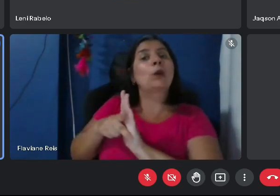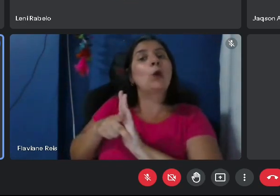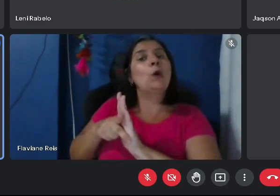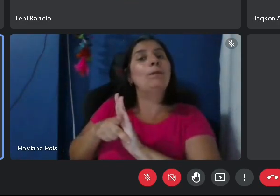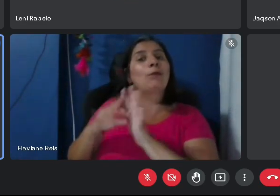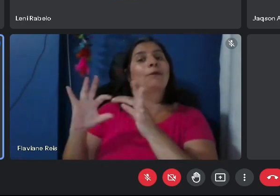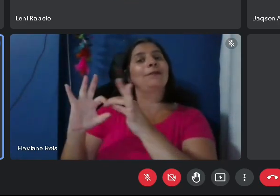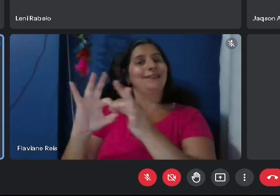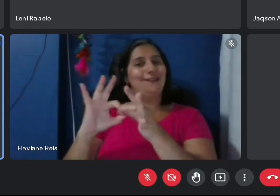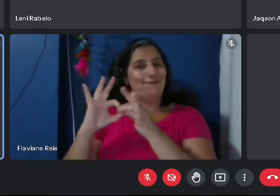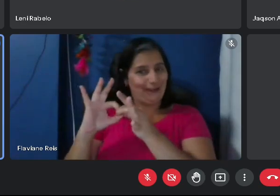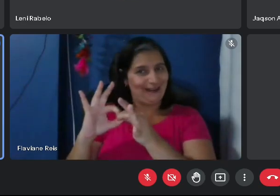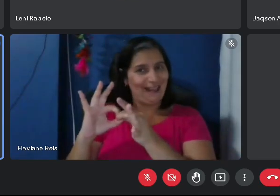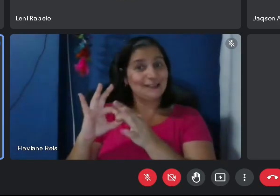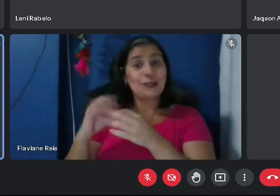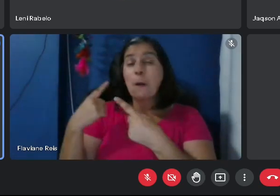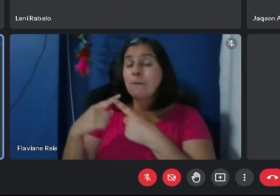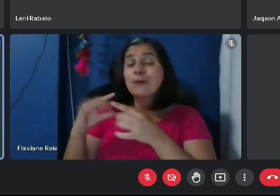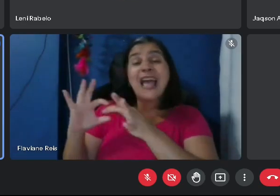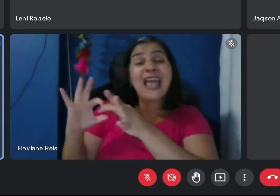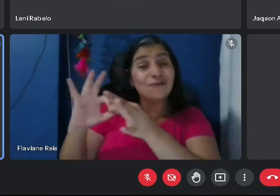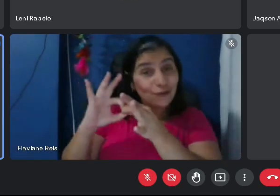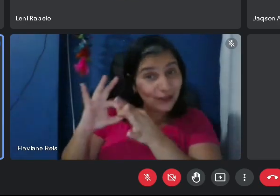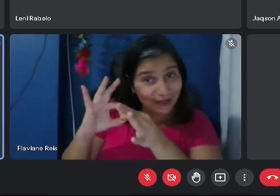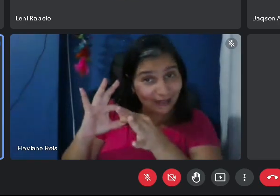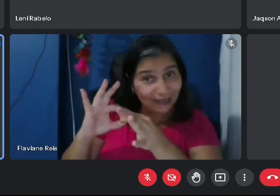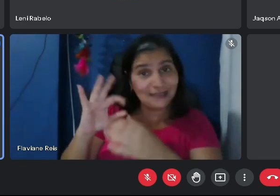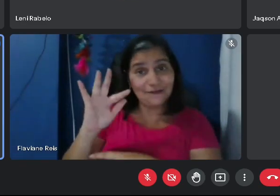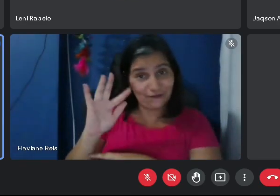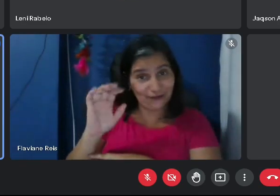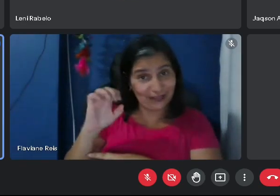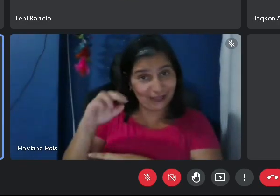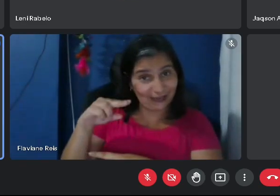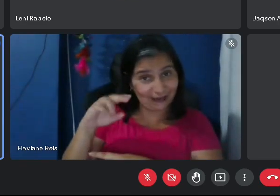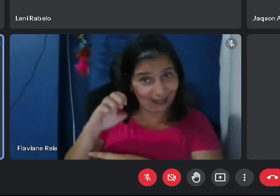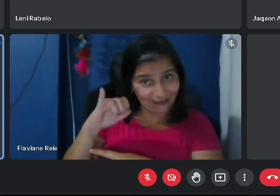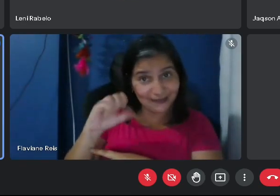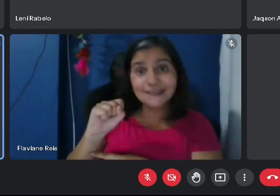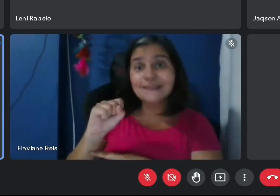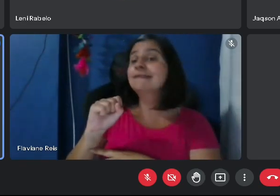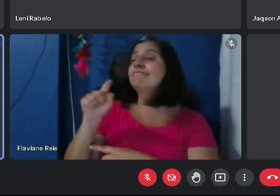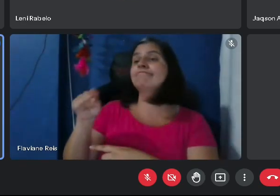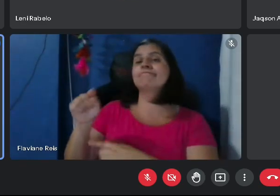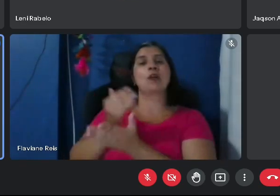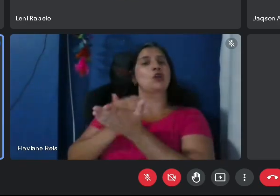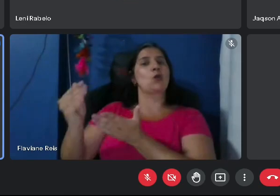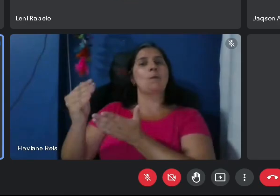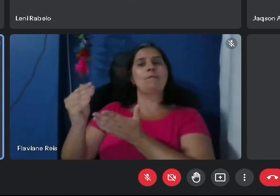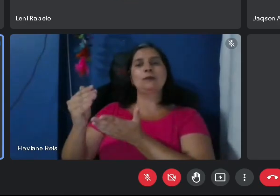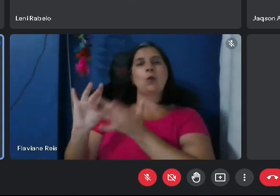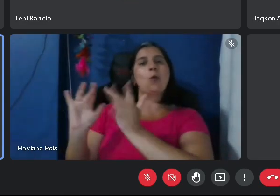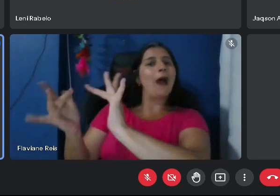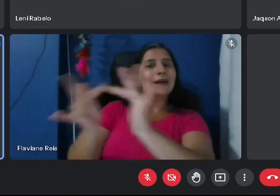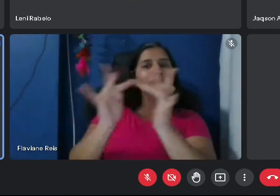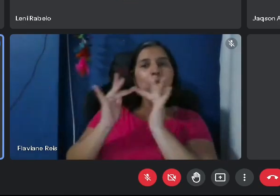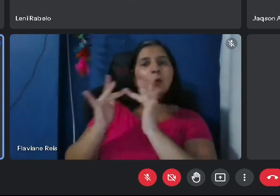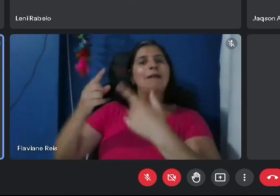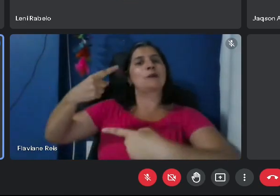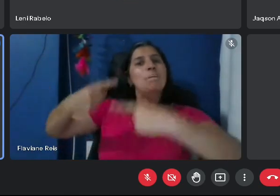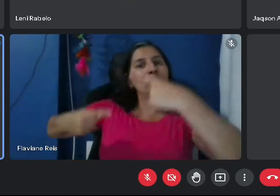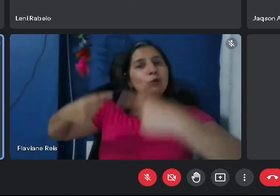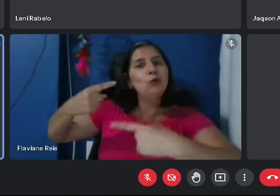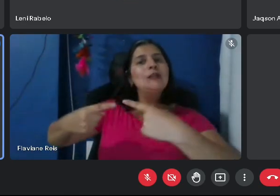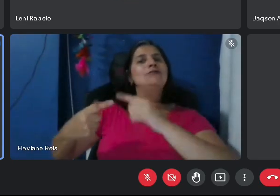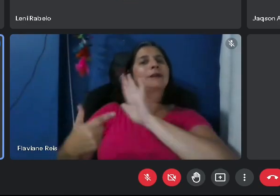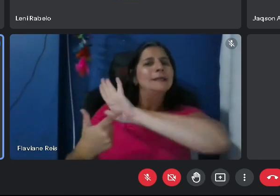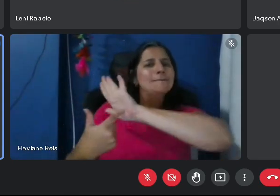sempre tivemos de prontidão a estar unidos, a estar ali juntos, junto com a FENES,